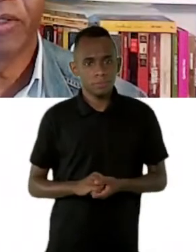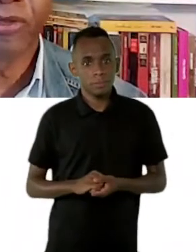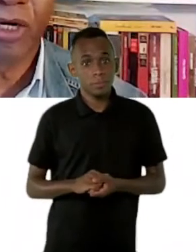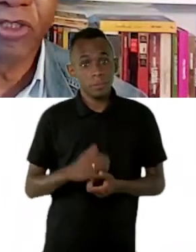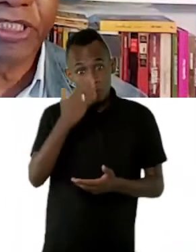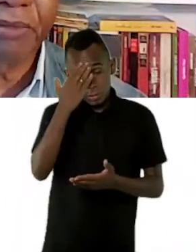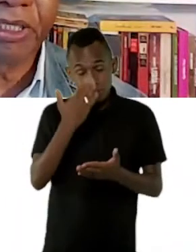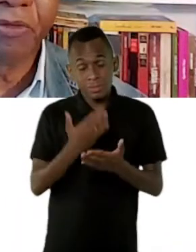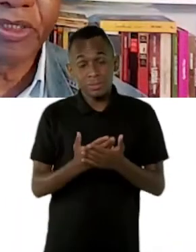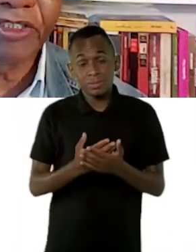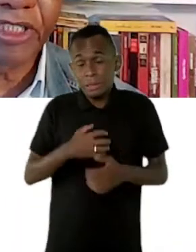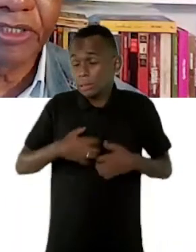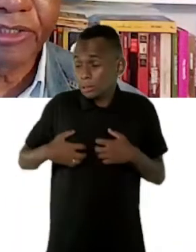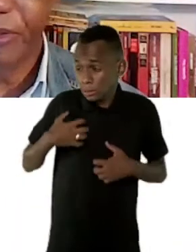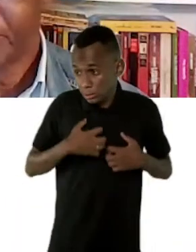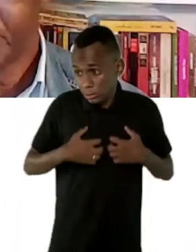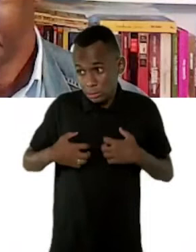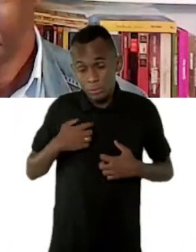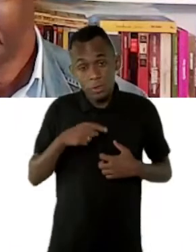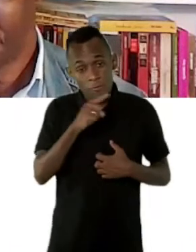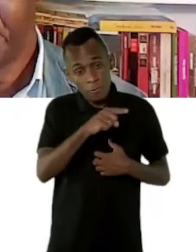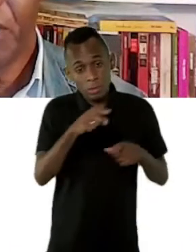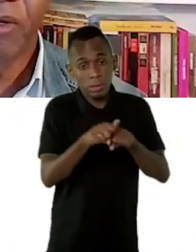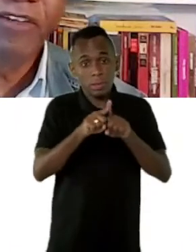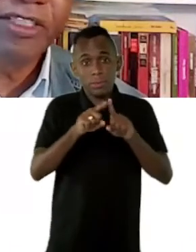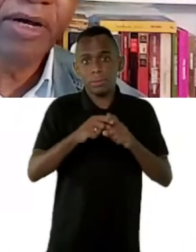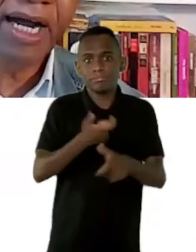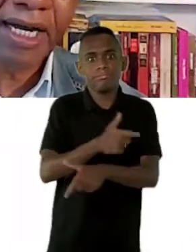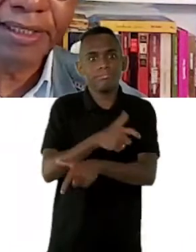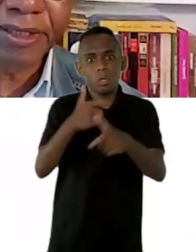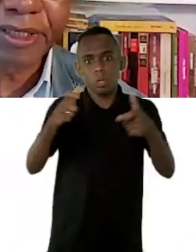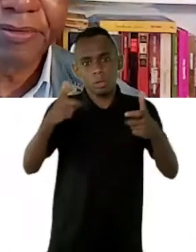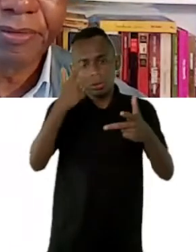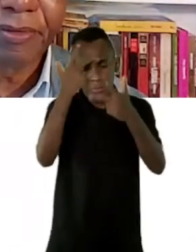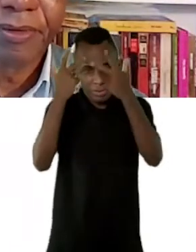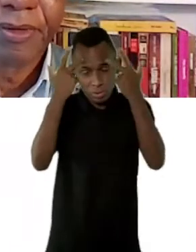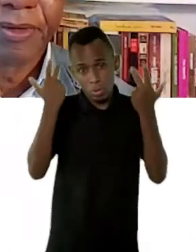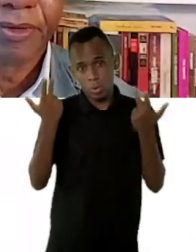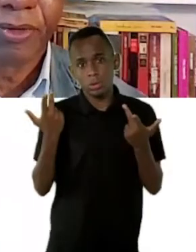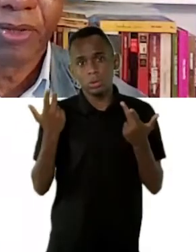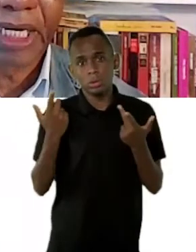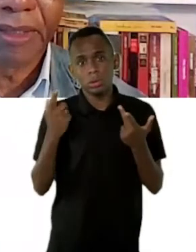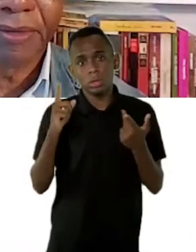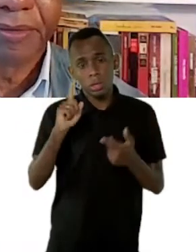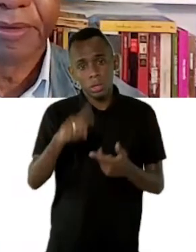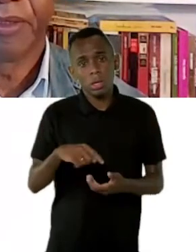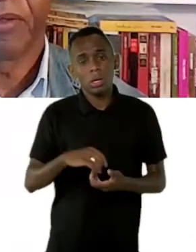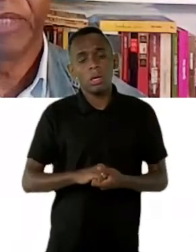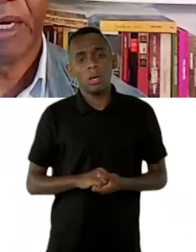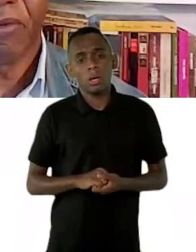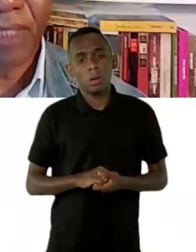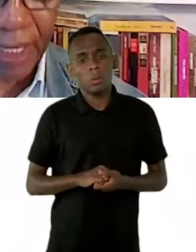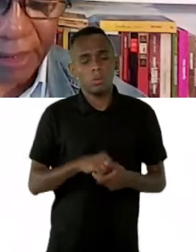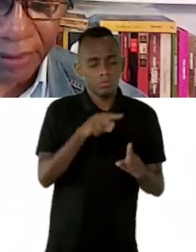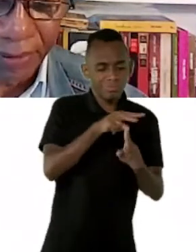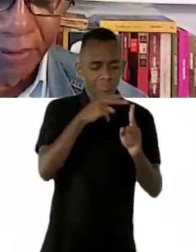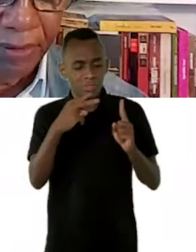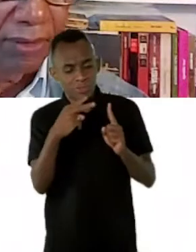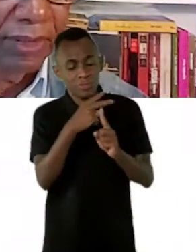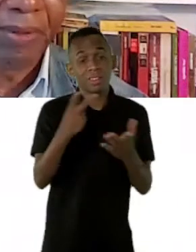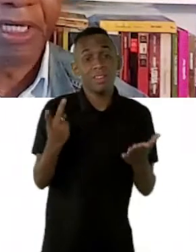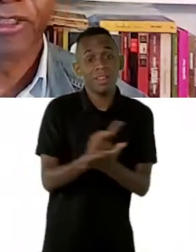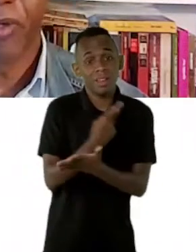isso incomoda não só a você, mas a muita gente. Primeiro que é uma visão errada, tá? Do Audálio. O Audálio é um